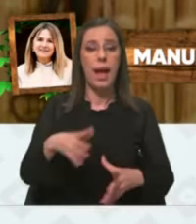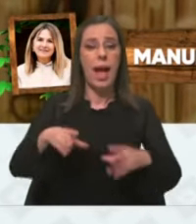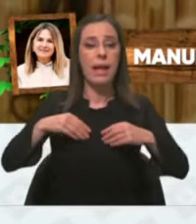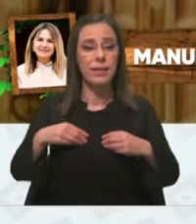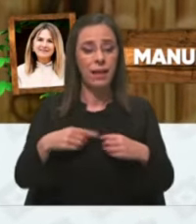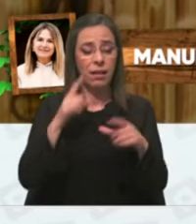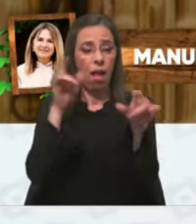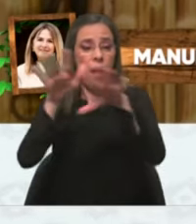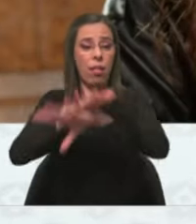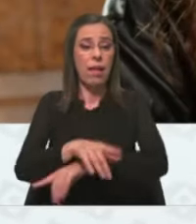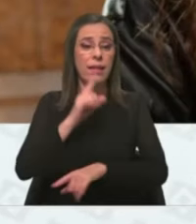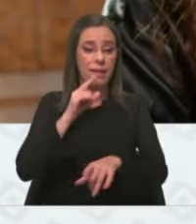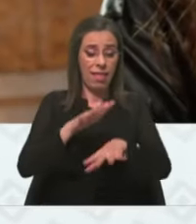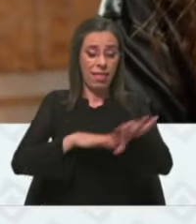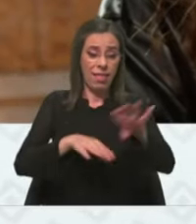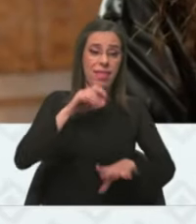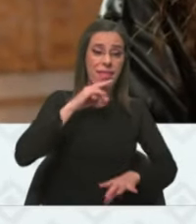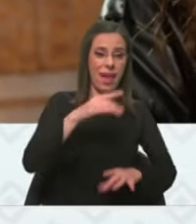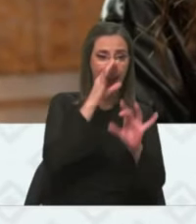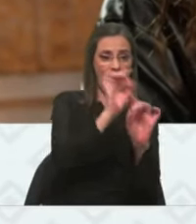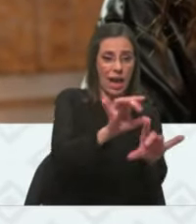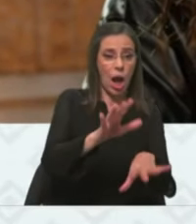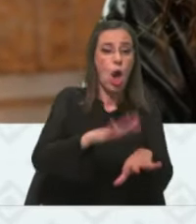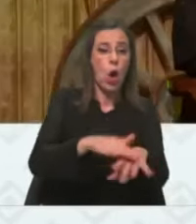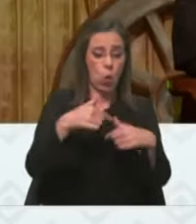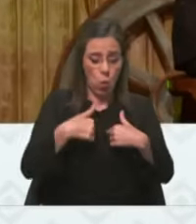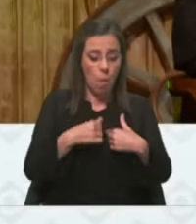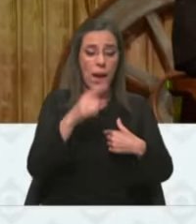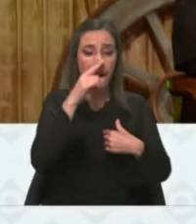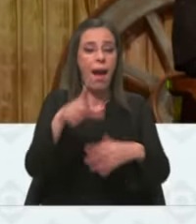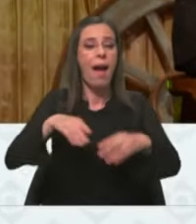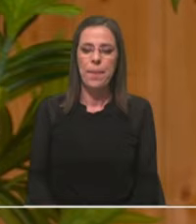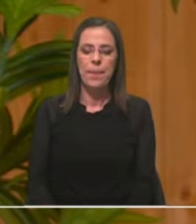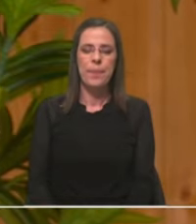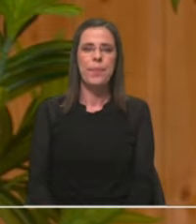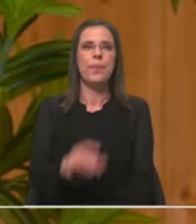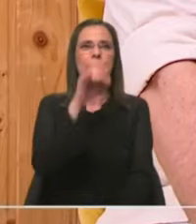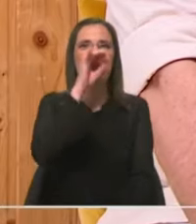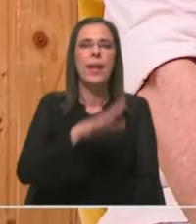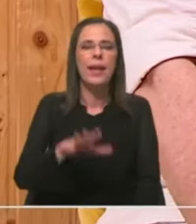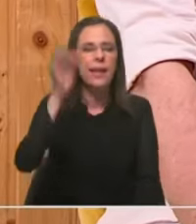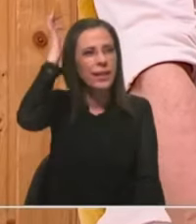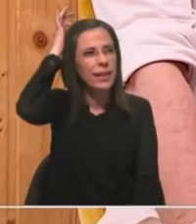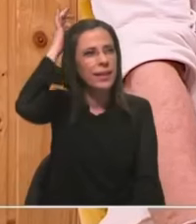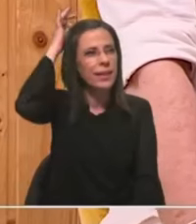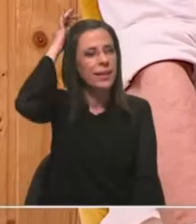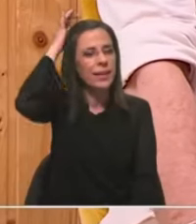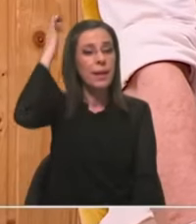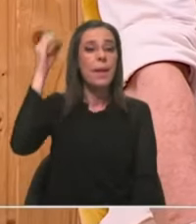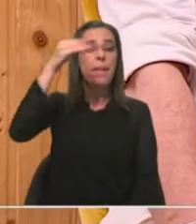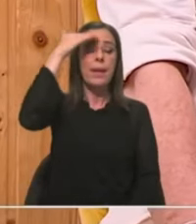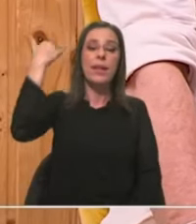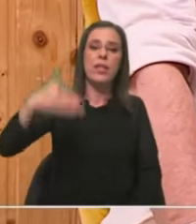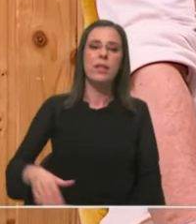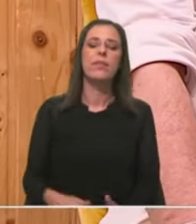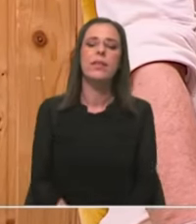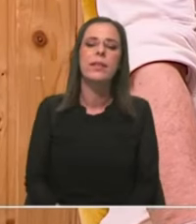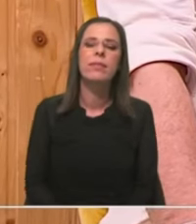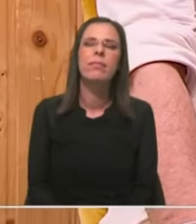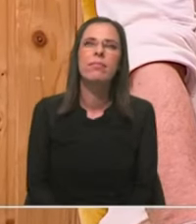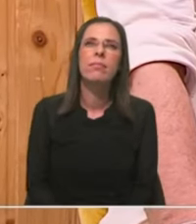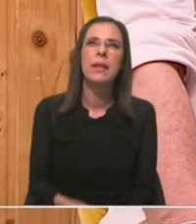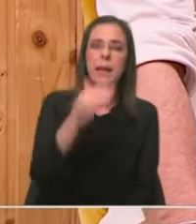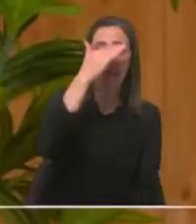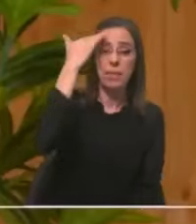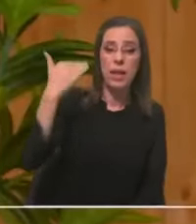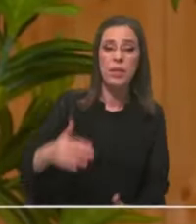ela realmente o consegue fazer, a culpa não é dela, a culpa é de quem se deixa manipular. O que é que foi mais difícil? O que é que foi